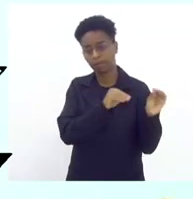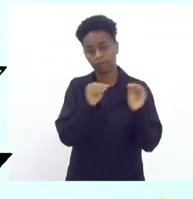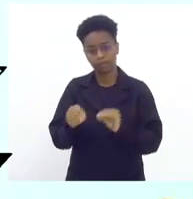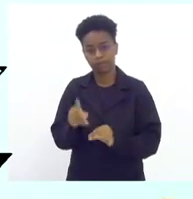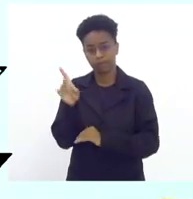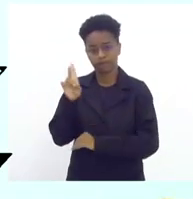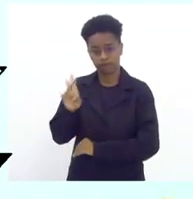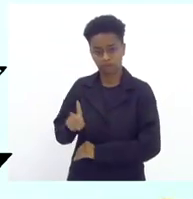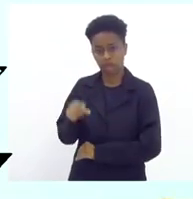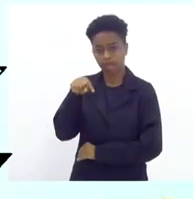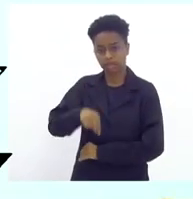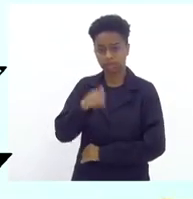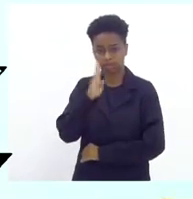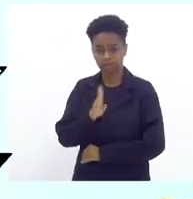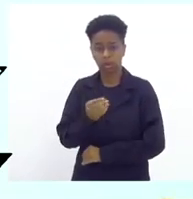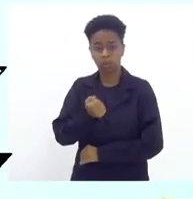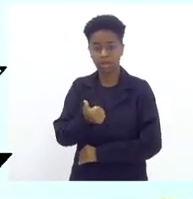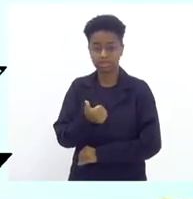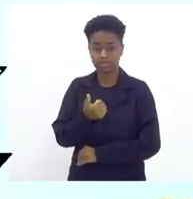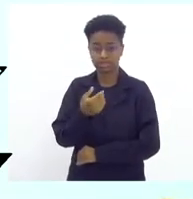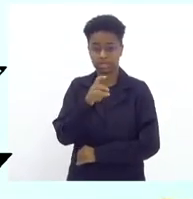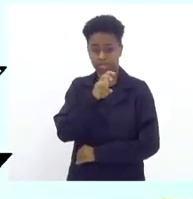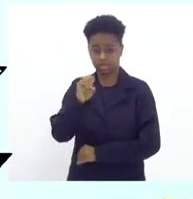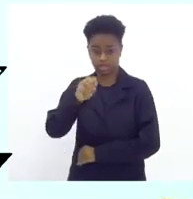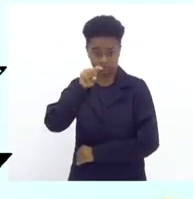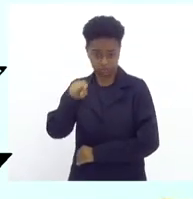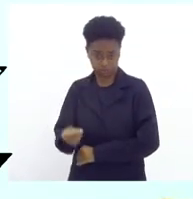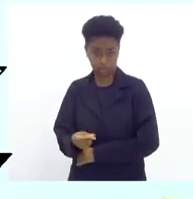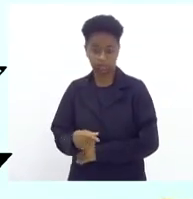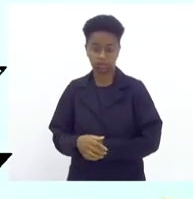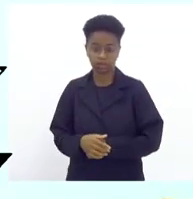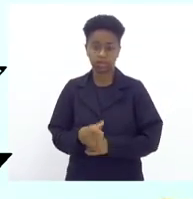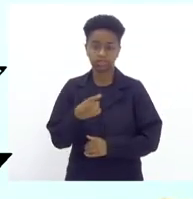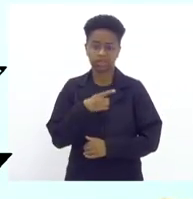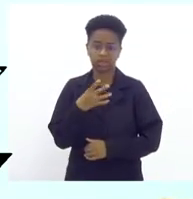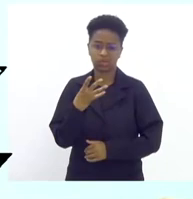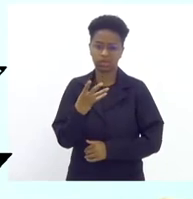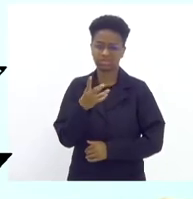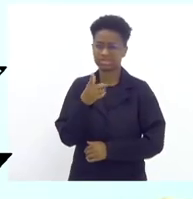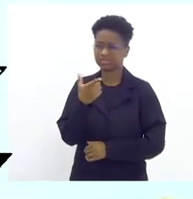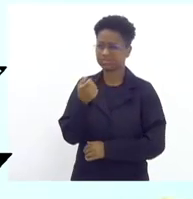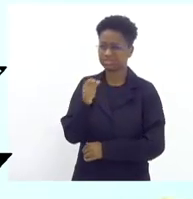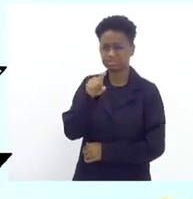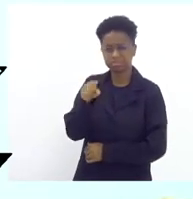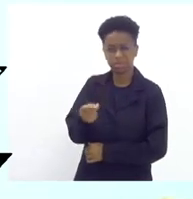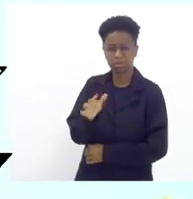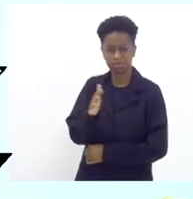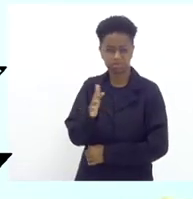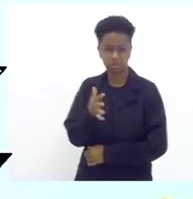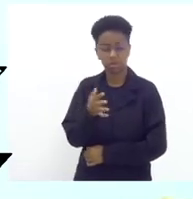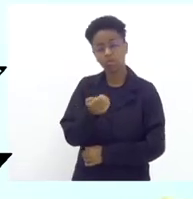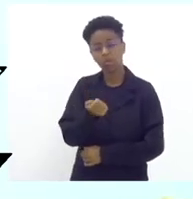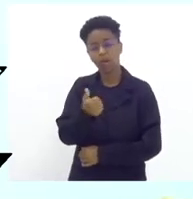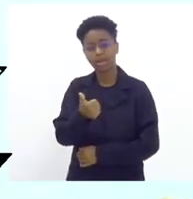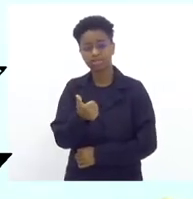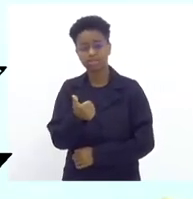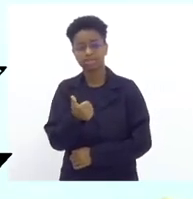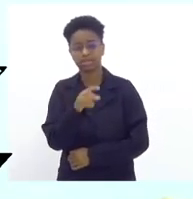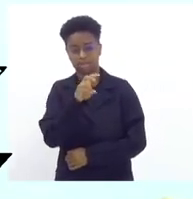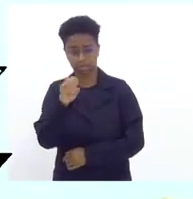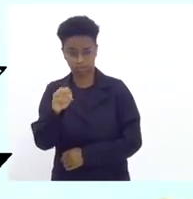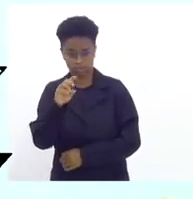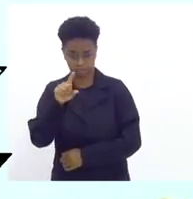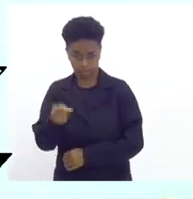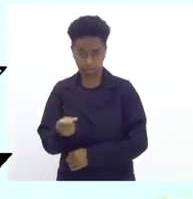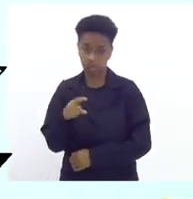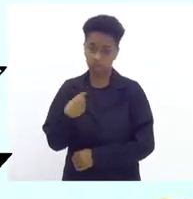que já tá quase meio milhão os últimos dados são 420.430.000 então em breve se calhar enquanto nós estamos aqui